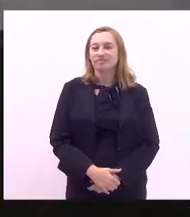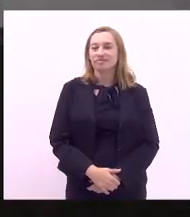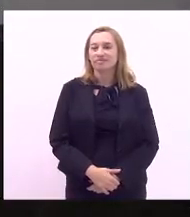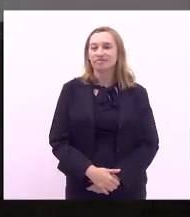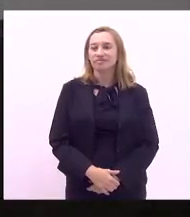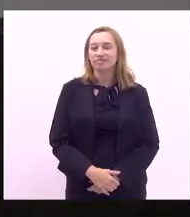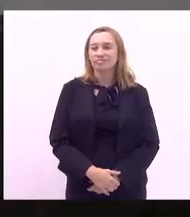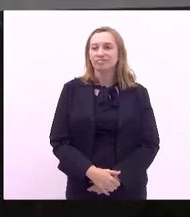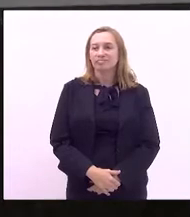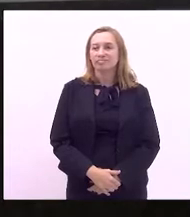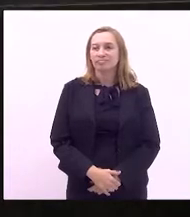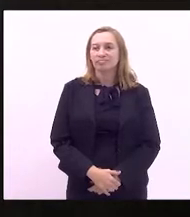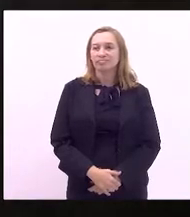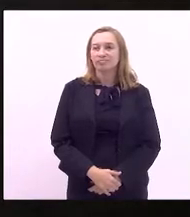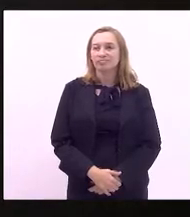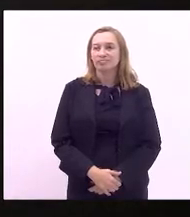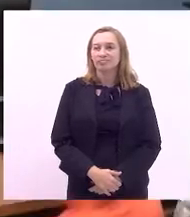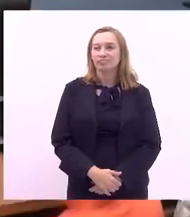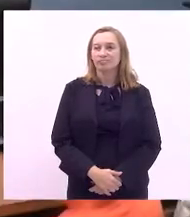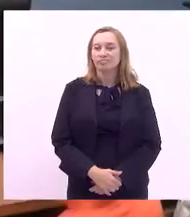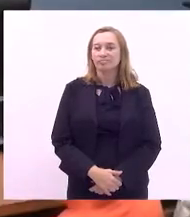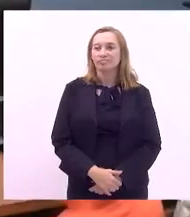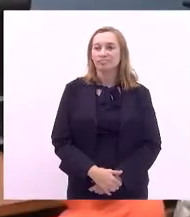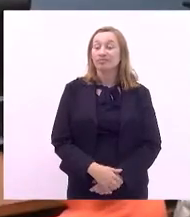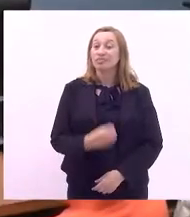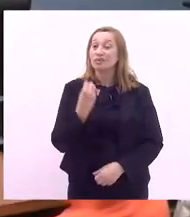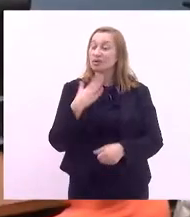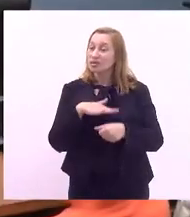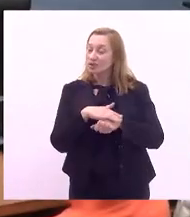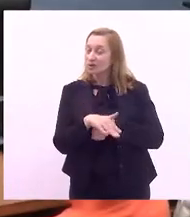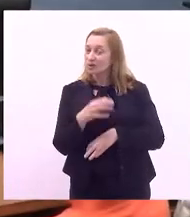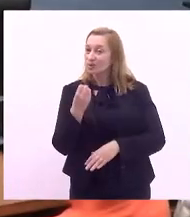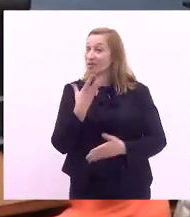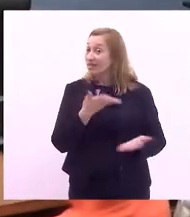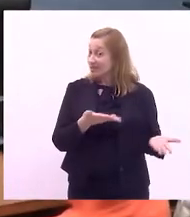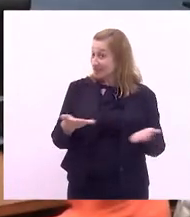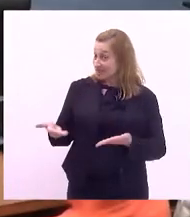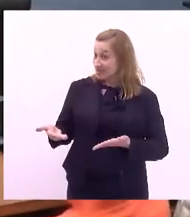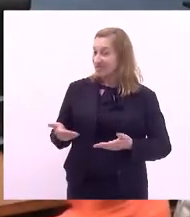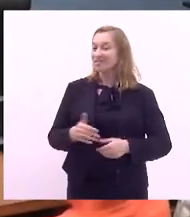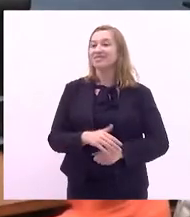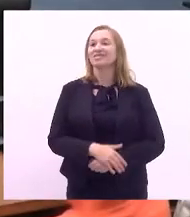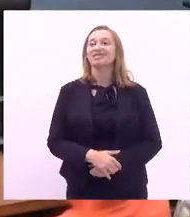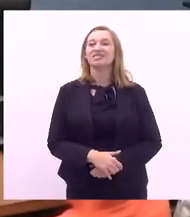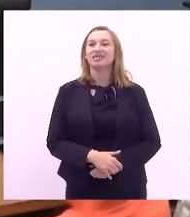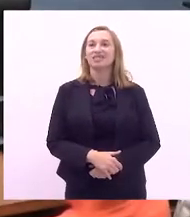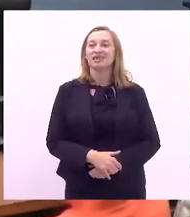E aí Olá boa noite seja muito bem-vindo